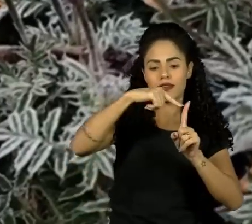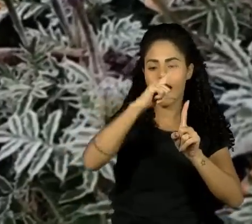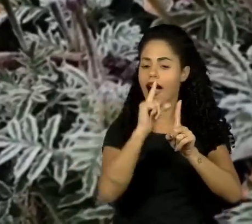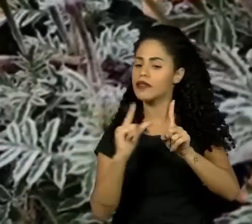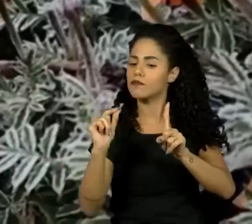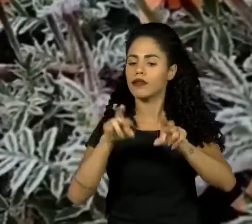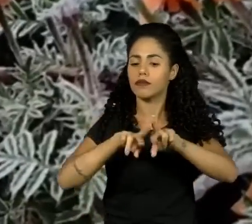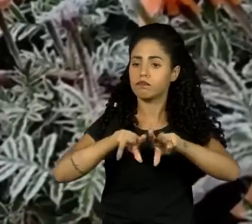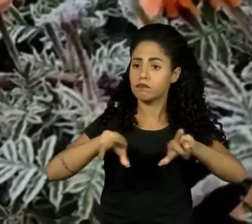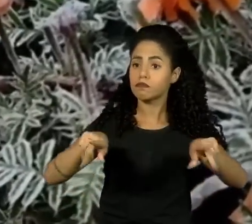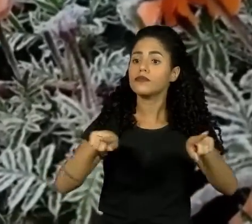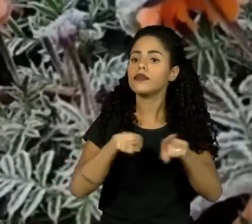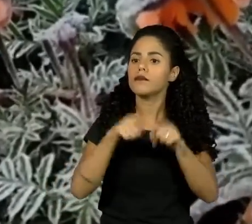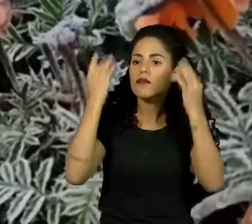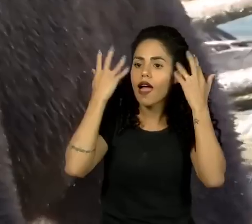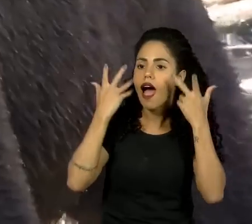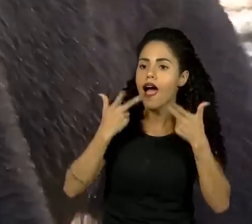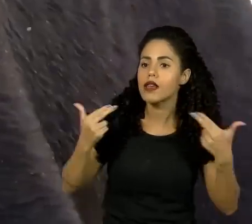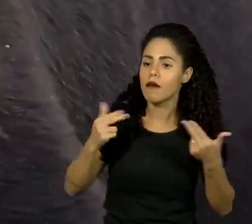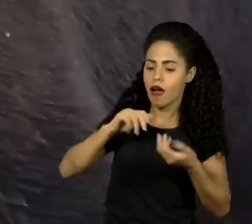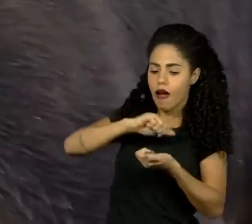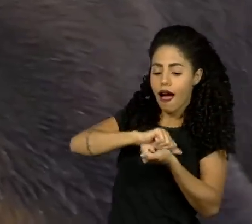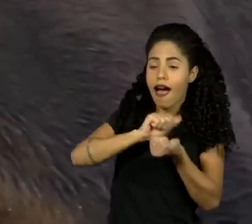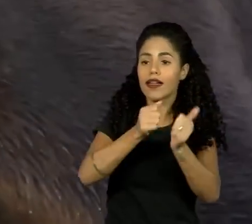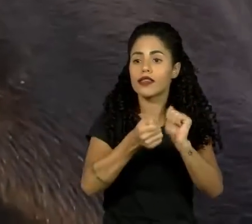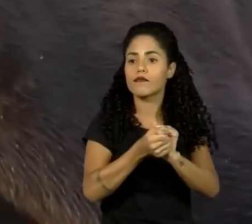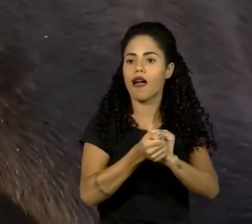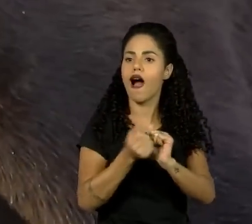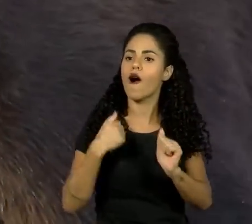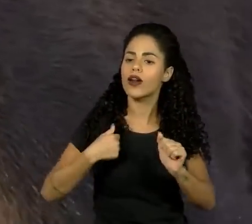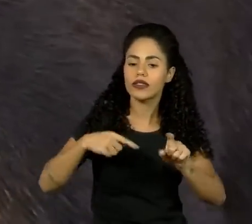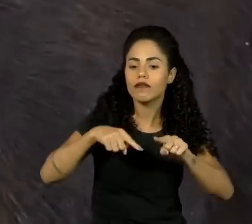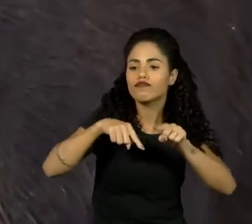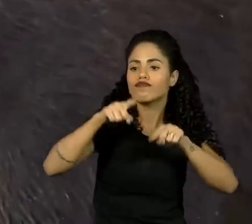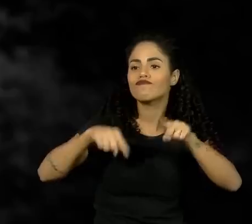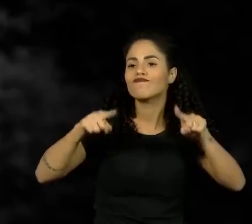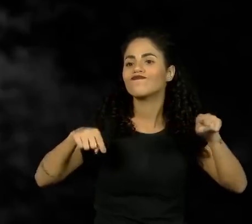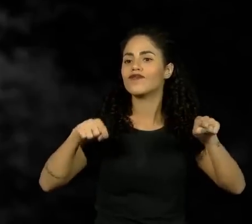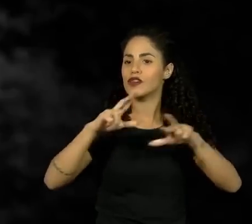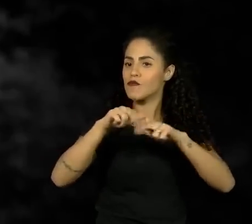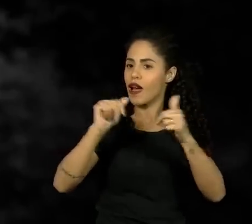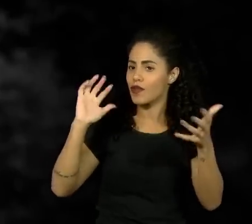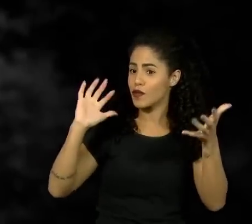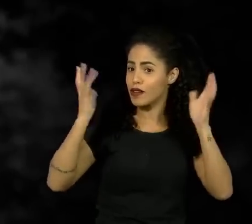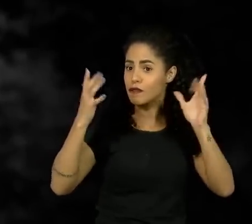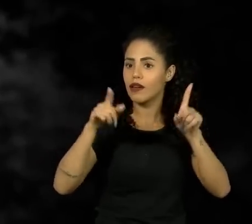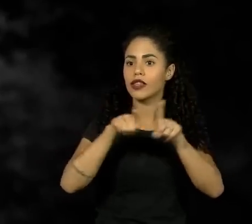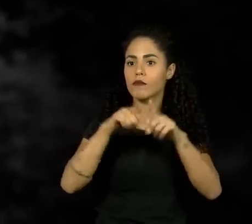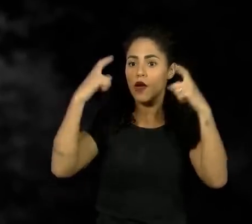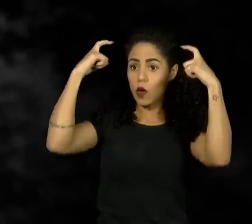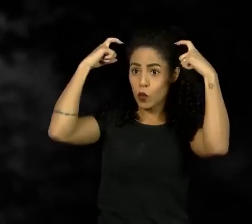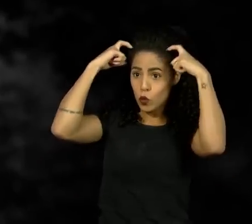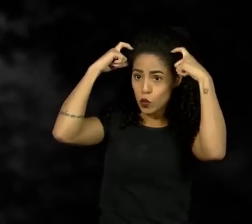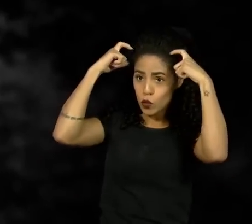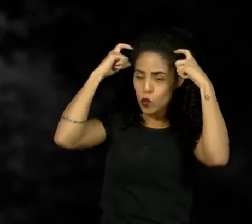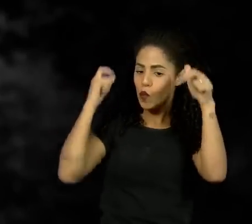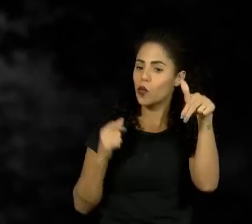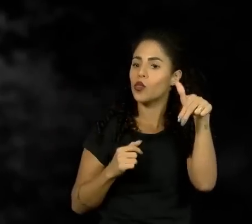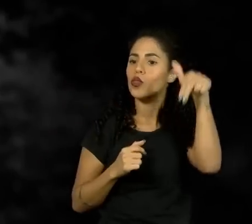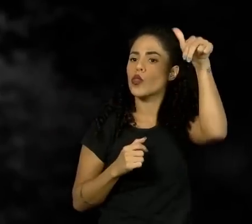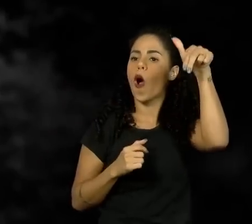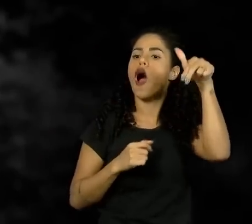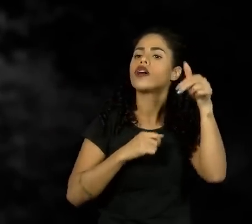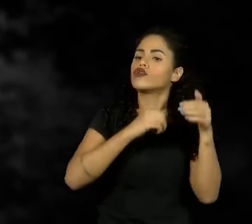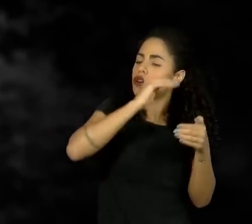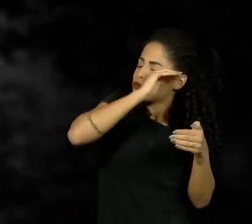mesmo os animais estão adaptados a essa variabilidade climática, né? Os ursos, né, no hemisfério norte, né,